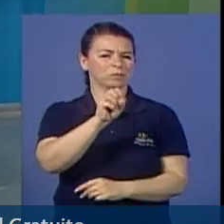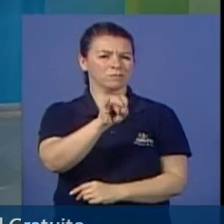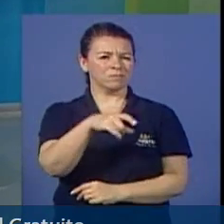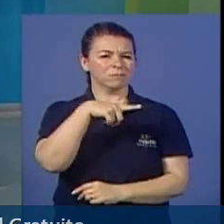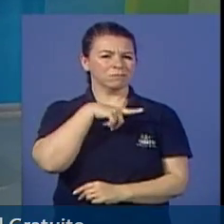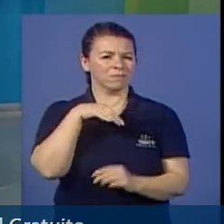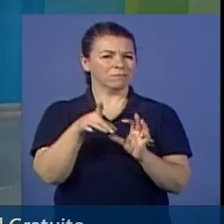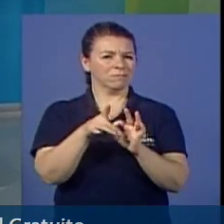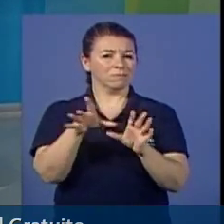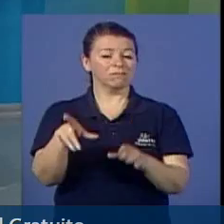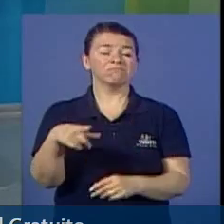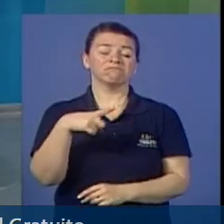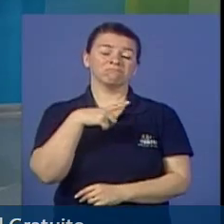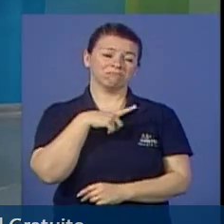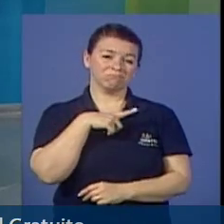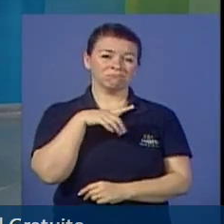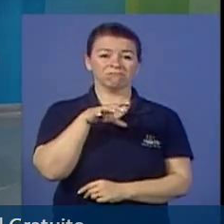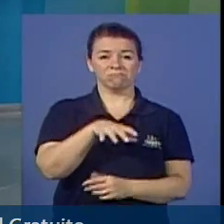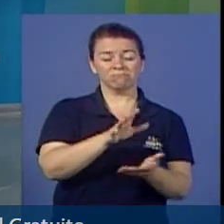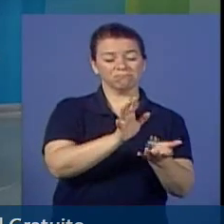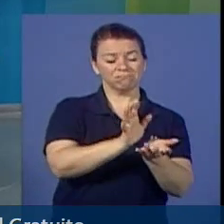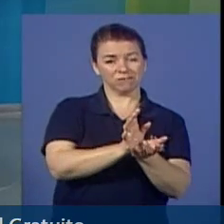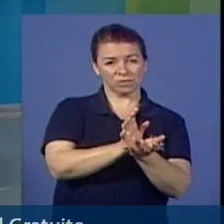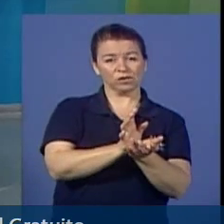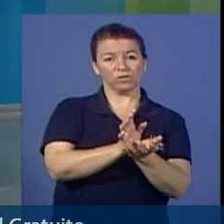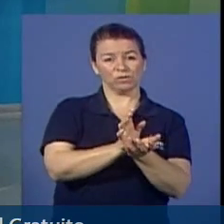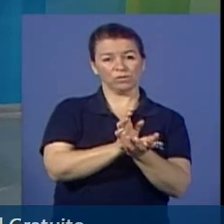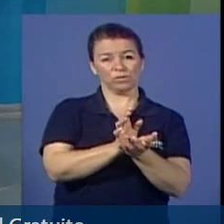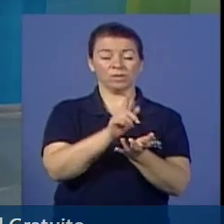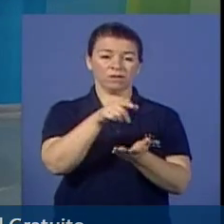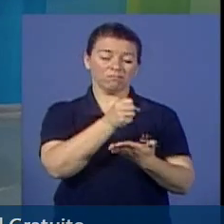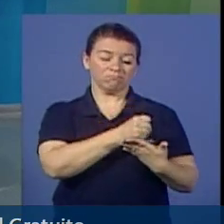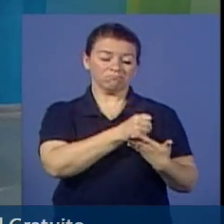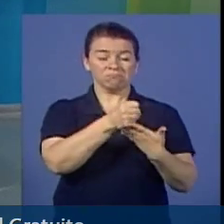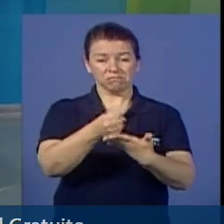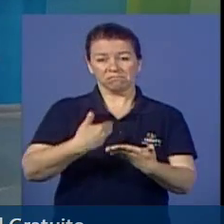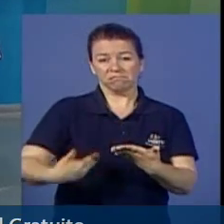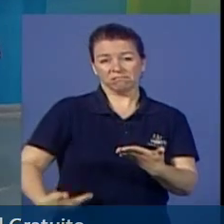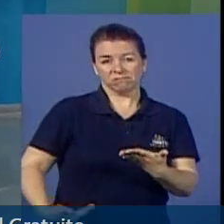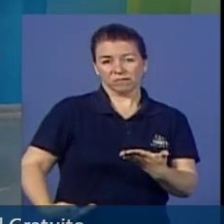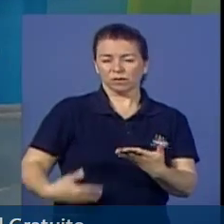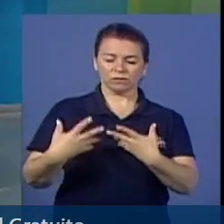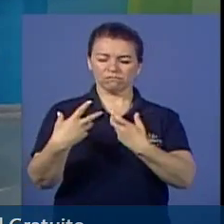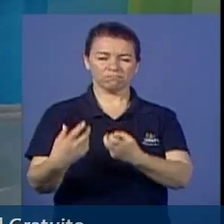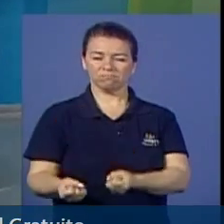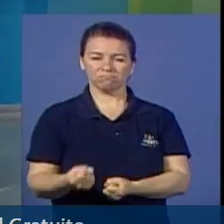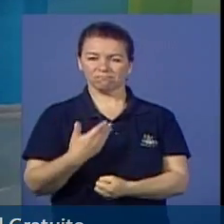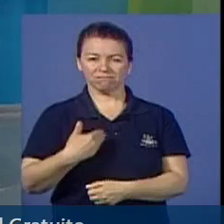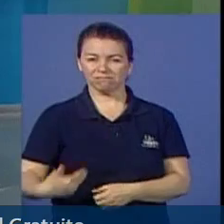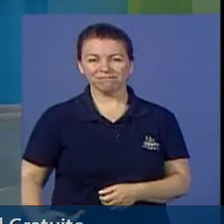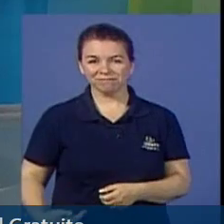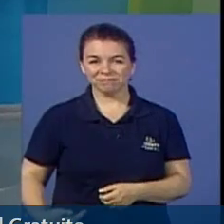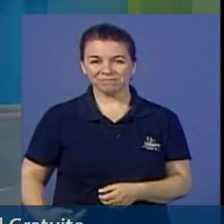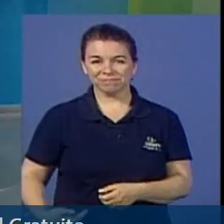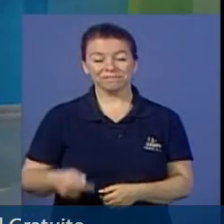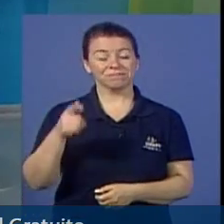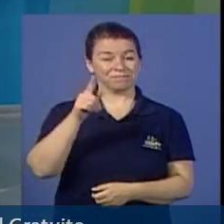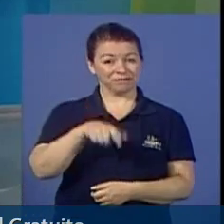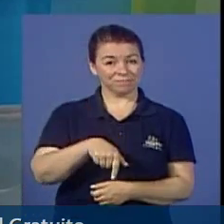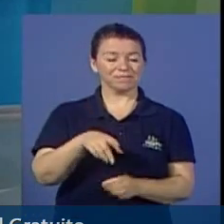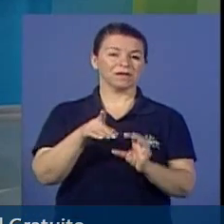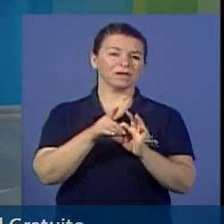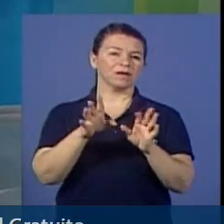partidos de situação e de oposição. Partidos de apoio ao governo e de não apoio ao governo. Então, isso